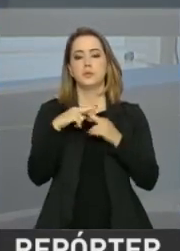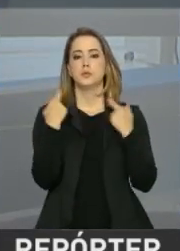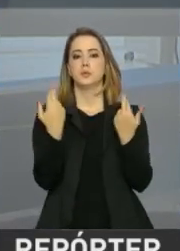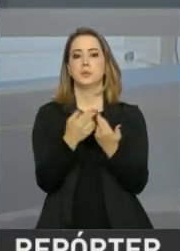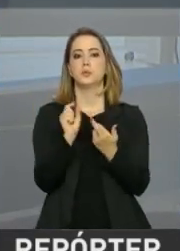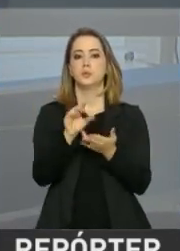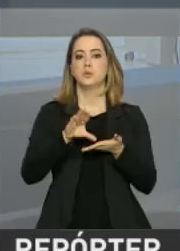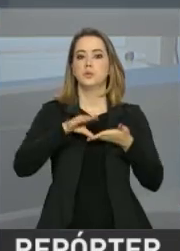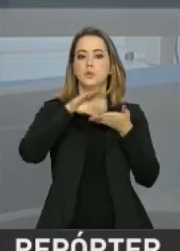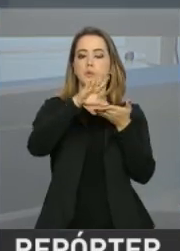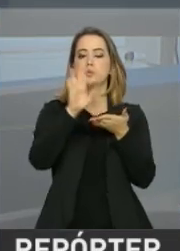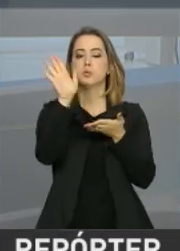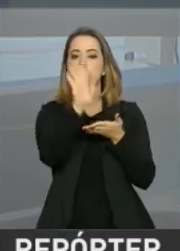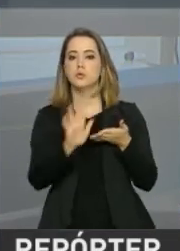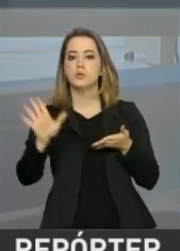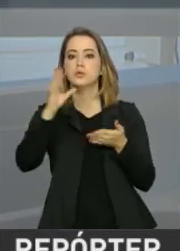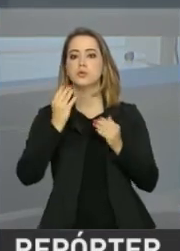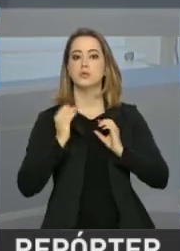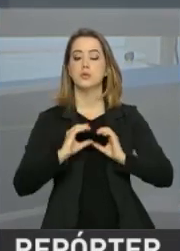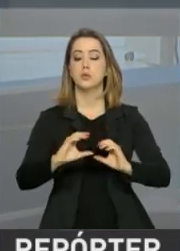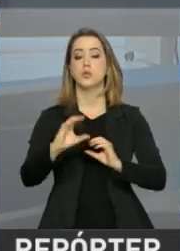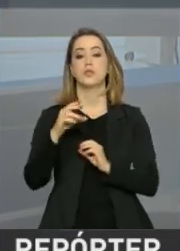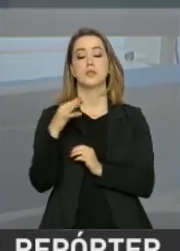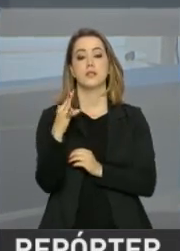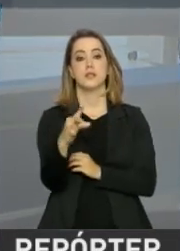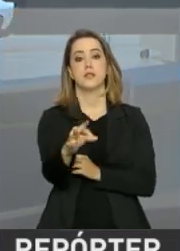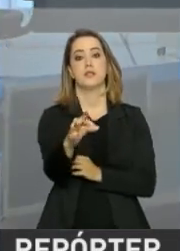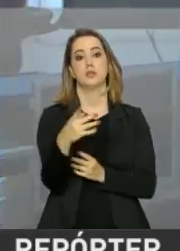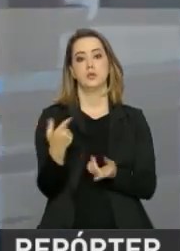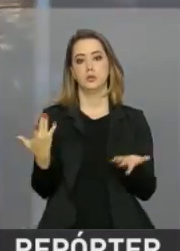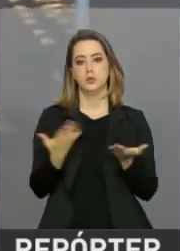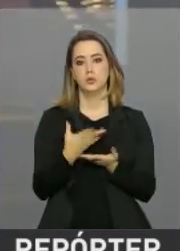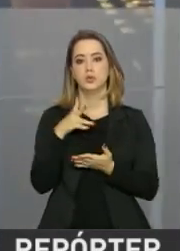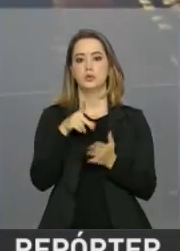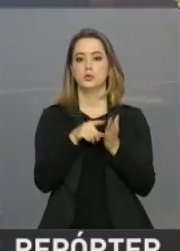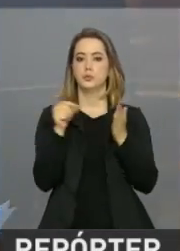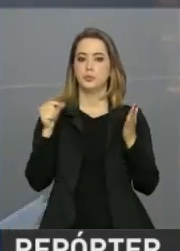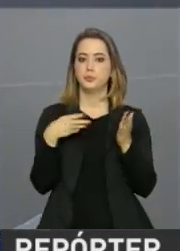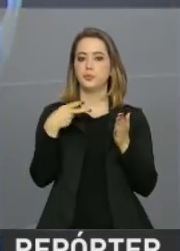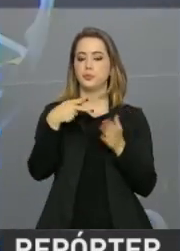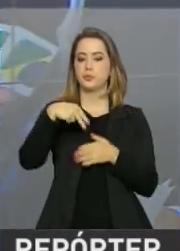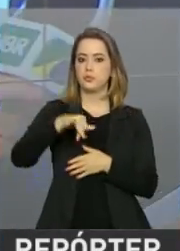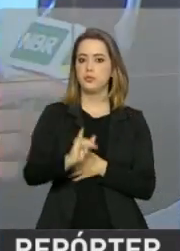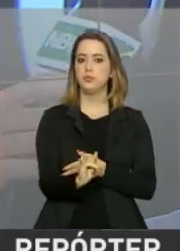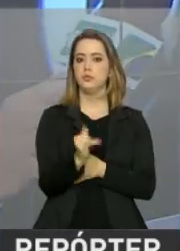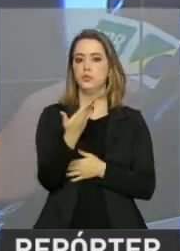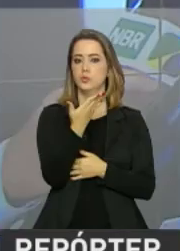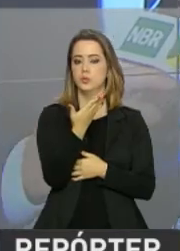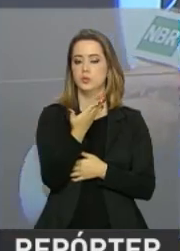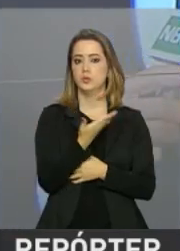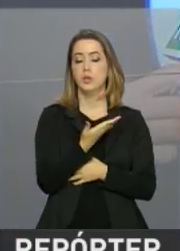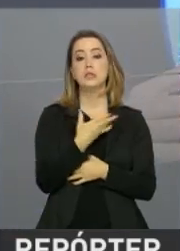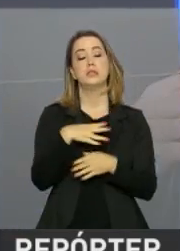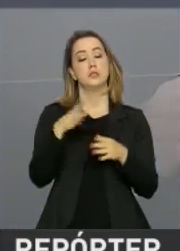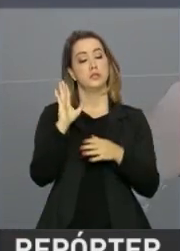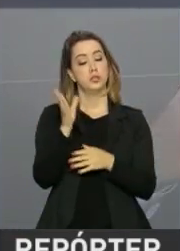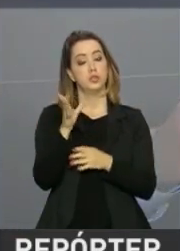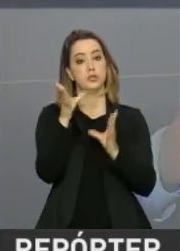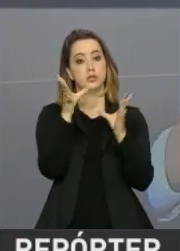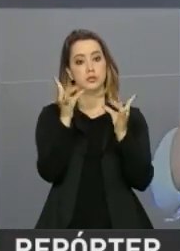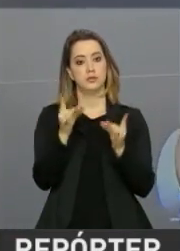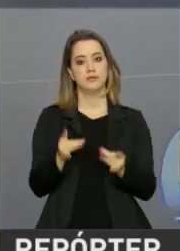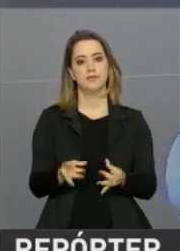reunião do conselho nacional de ciência e tecnologia e directora do palácio do planalto repórter nem pereira que está aqui comigo na tela tem as